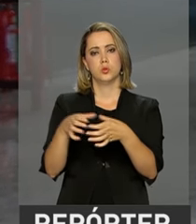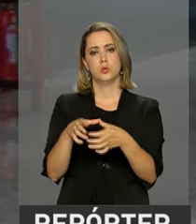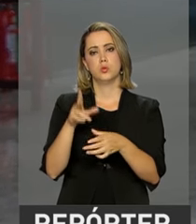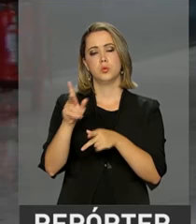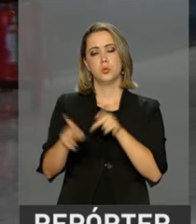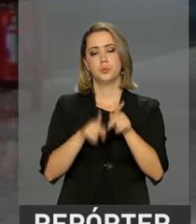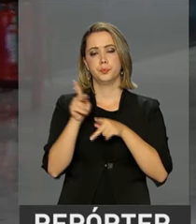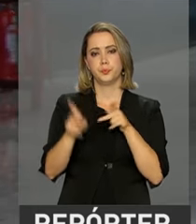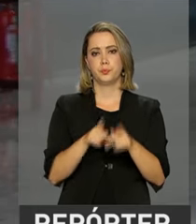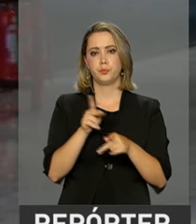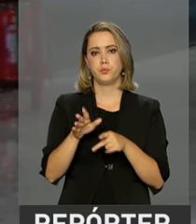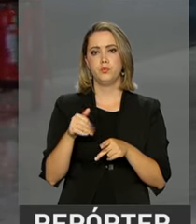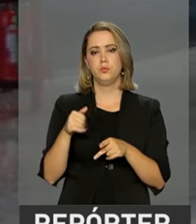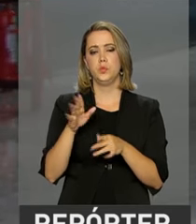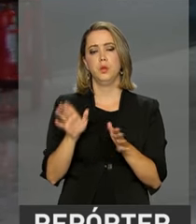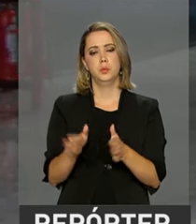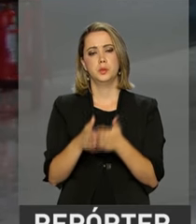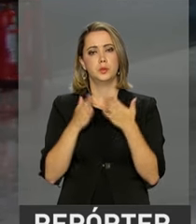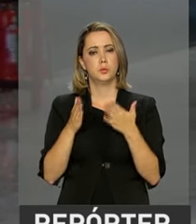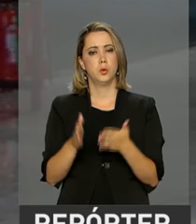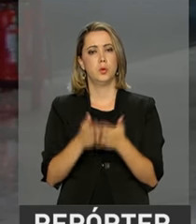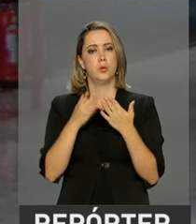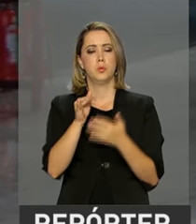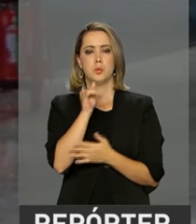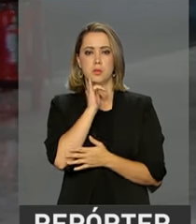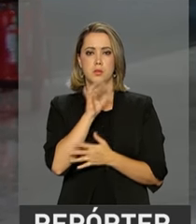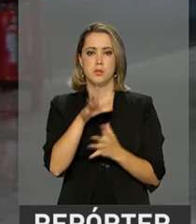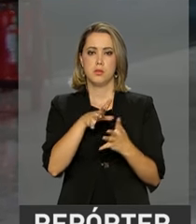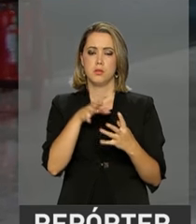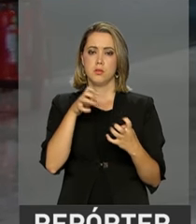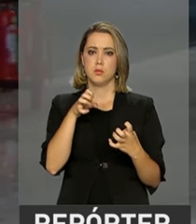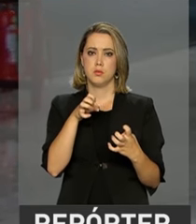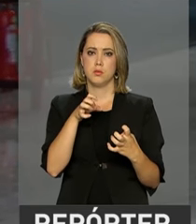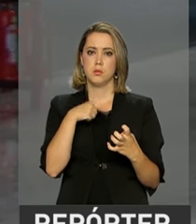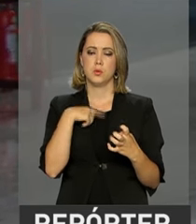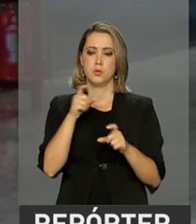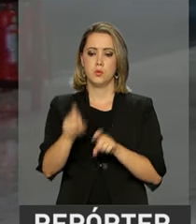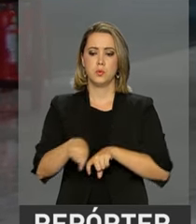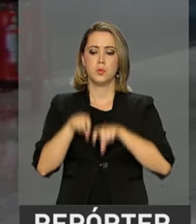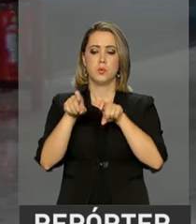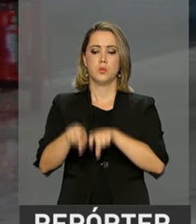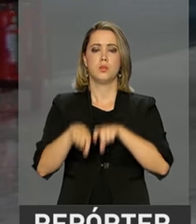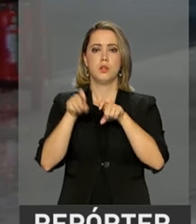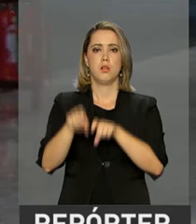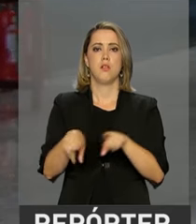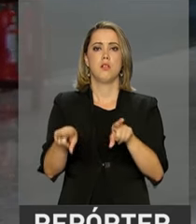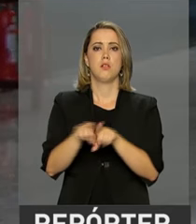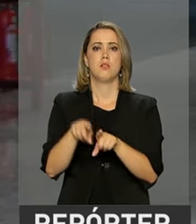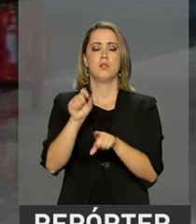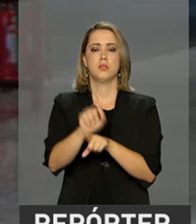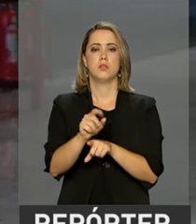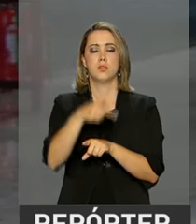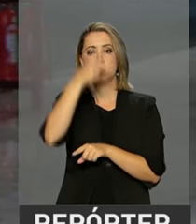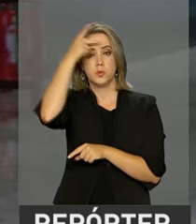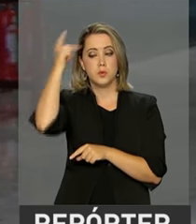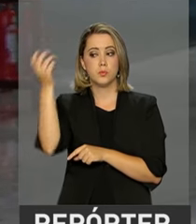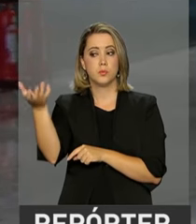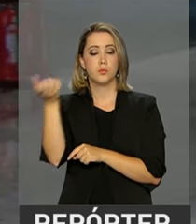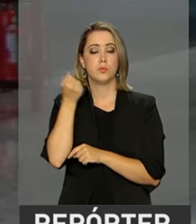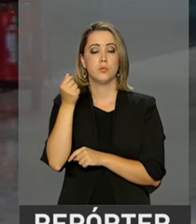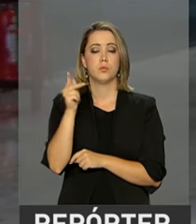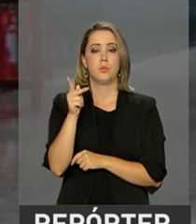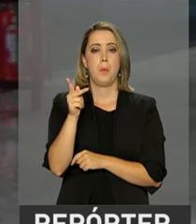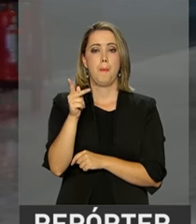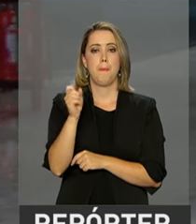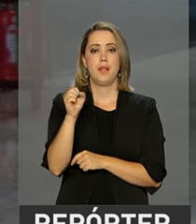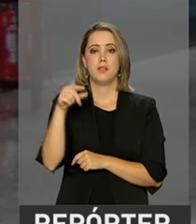população brasileira mais vulnerável, como idosos, trabalhadores rurais e pensionistas que recebem o salário mínimo,